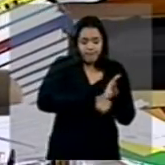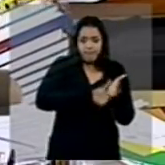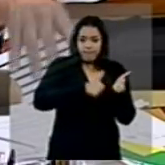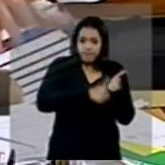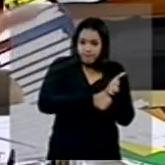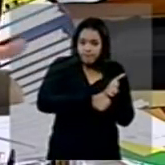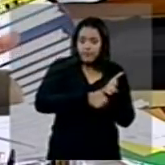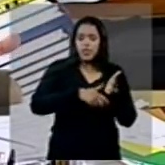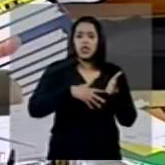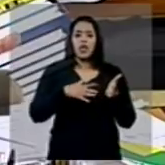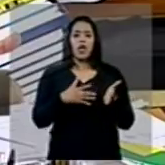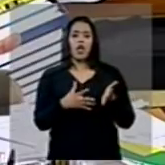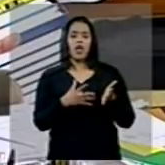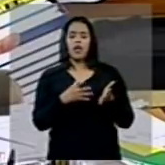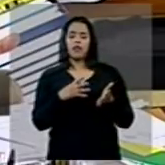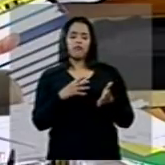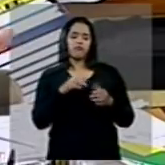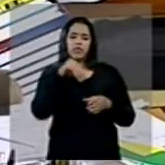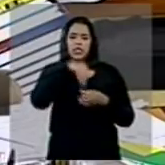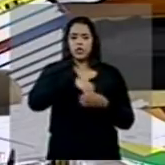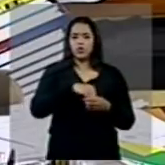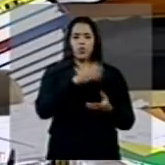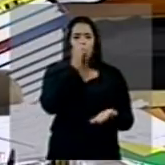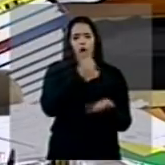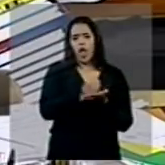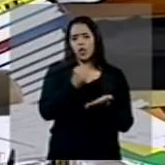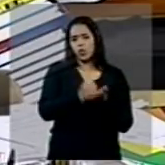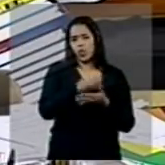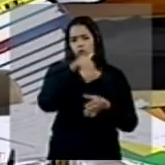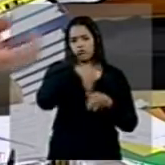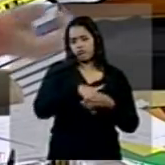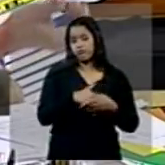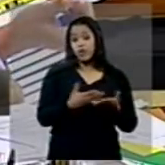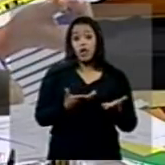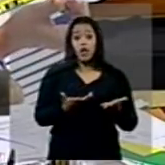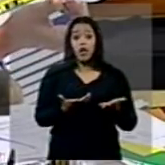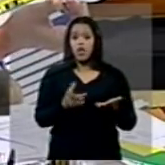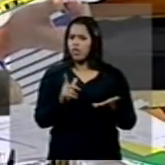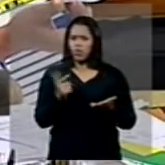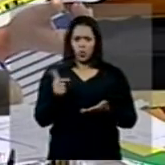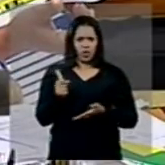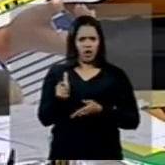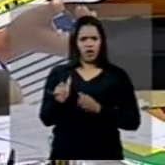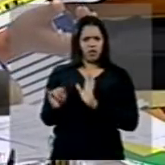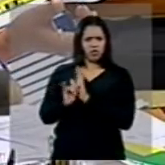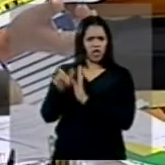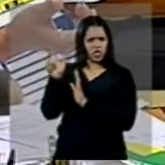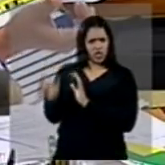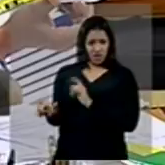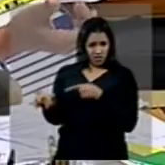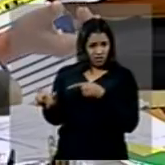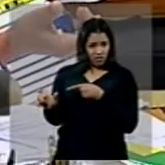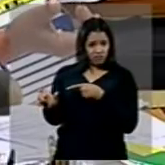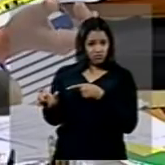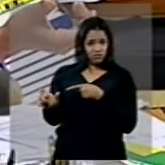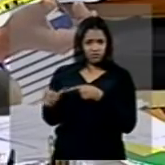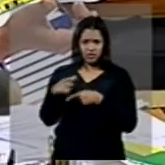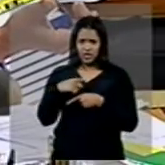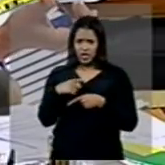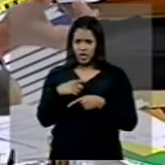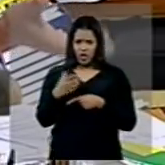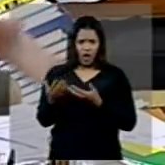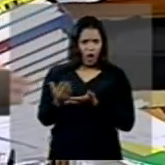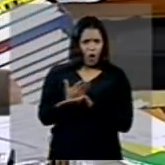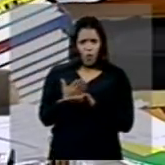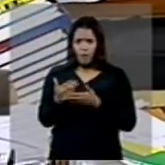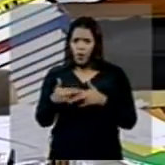digital no cartório eleitoral. Ela não é identificada de qualquer forma ao comparecer para